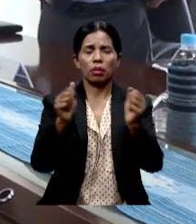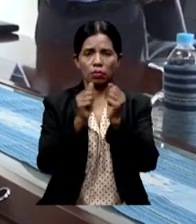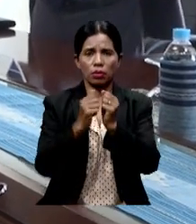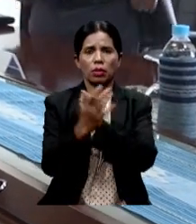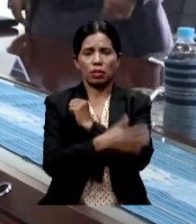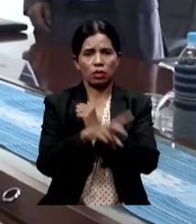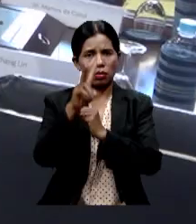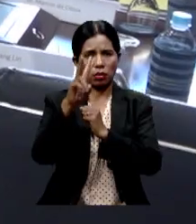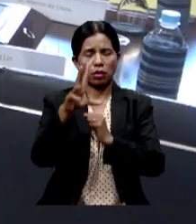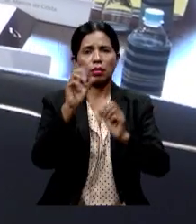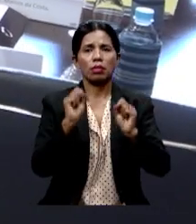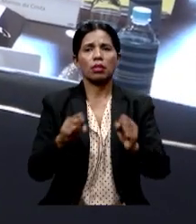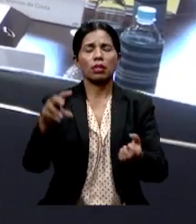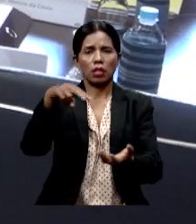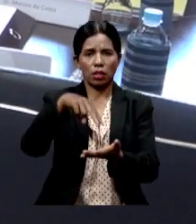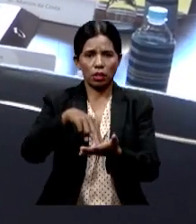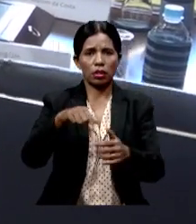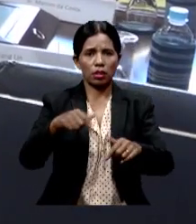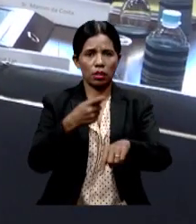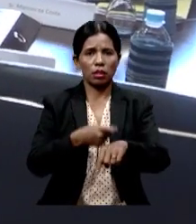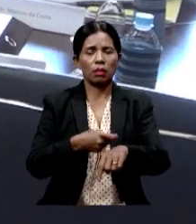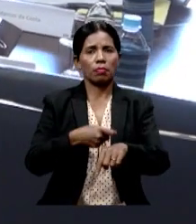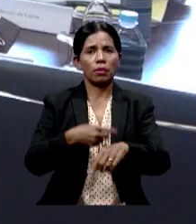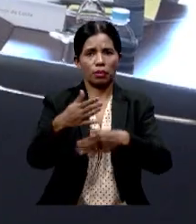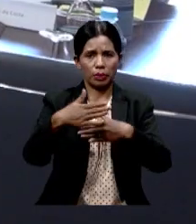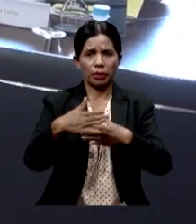Rairuã, neve que se estabelece e a tempo barak.